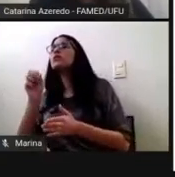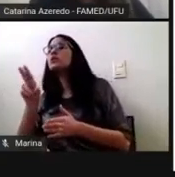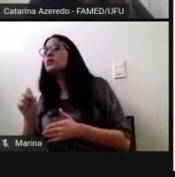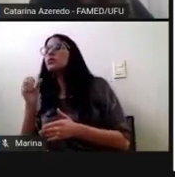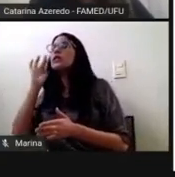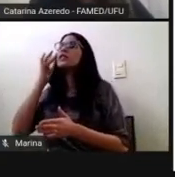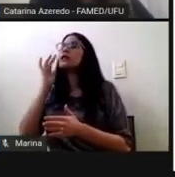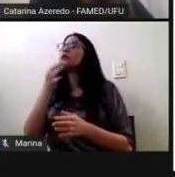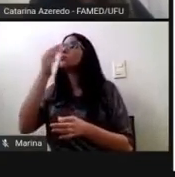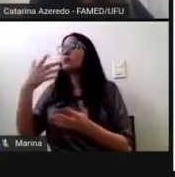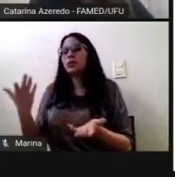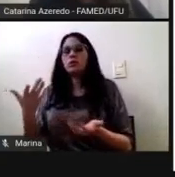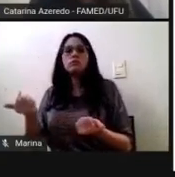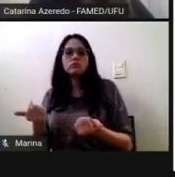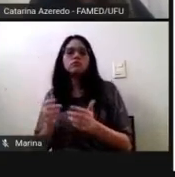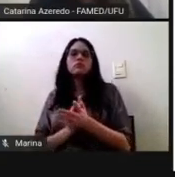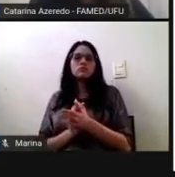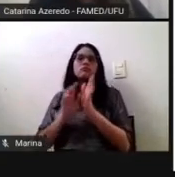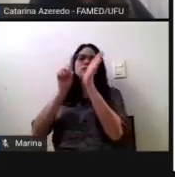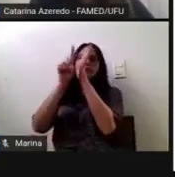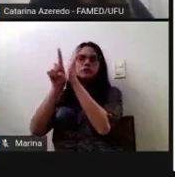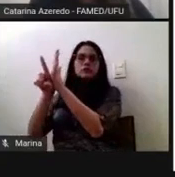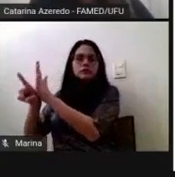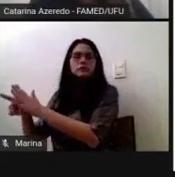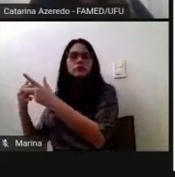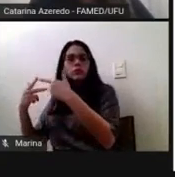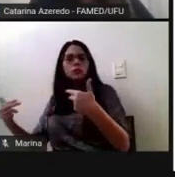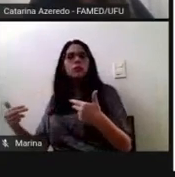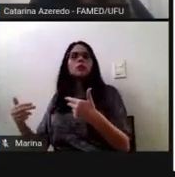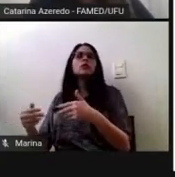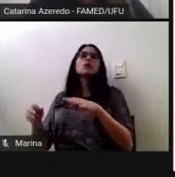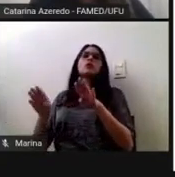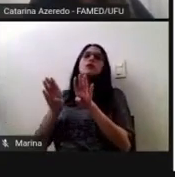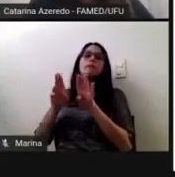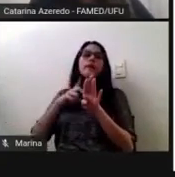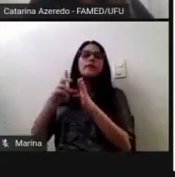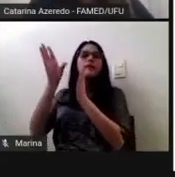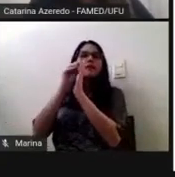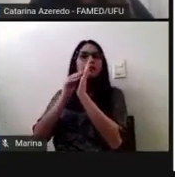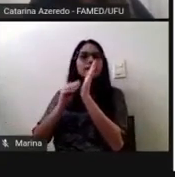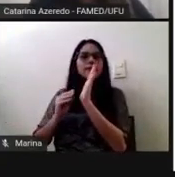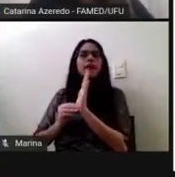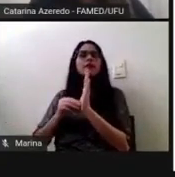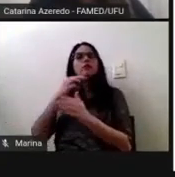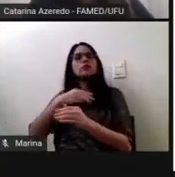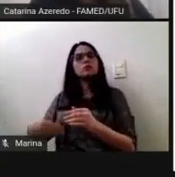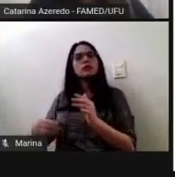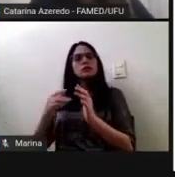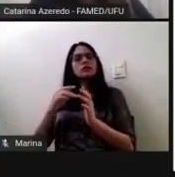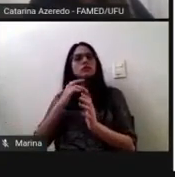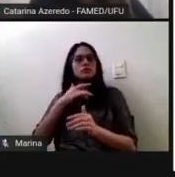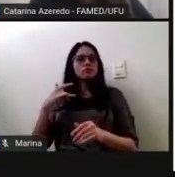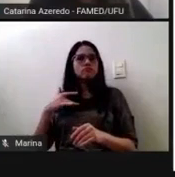primária. Dentro dessa lógica de apagão, né, dos dados do Ministério da Saúde e do próprio IBGE que estão sendo controlados, a gente não